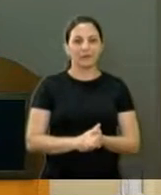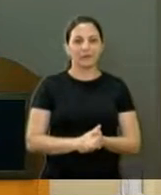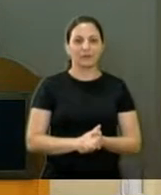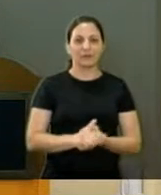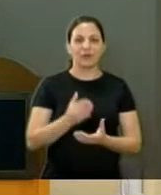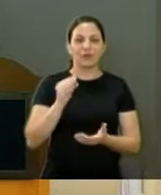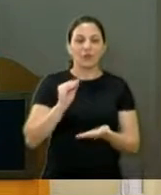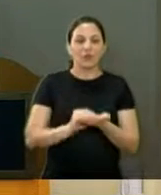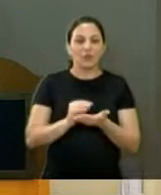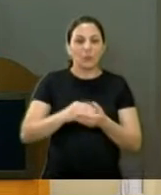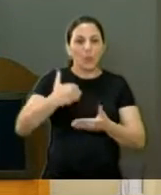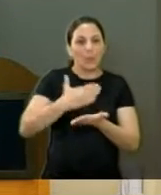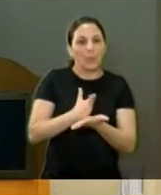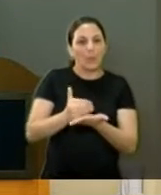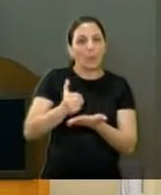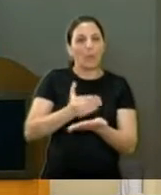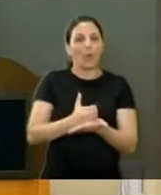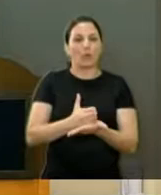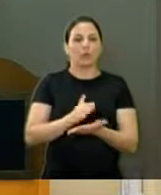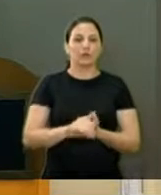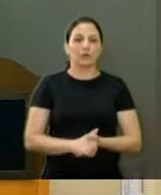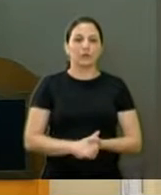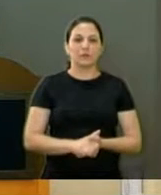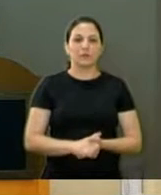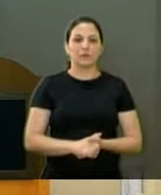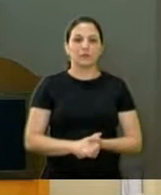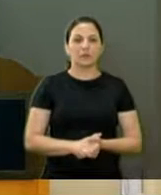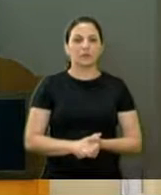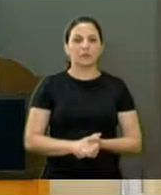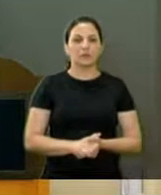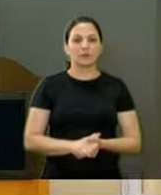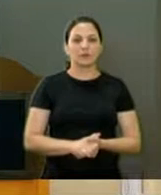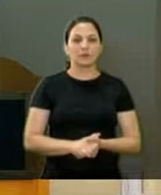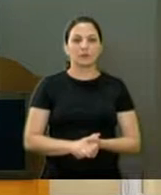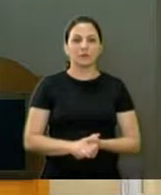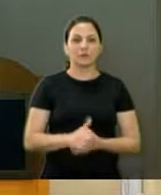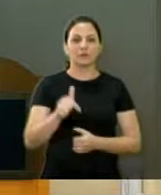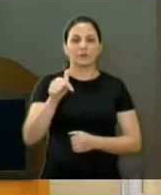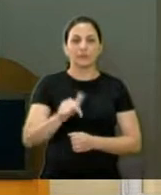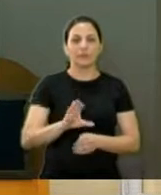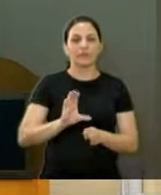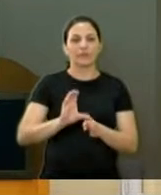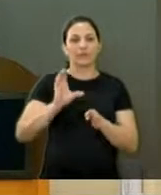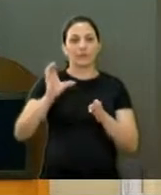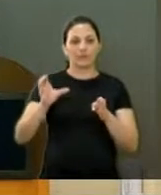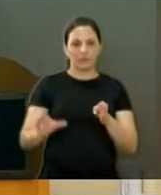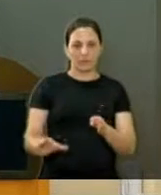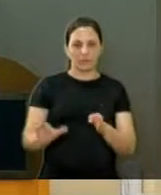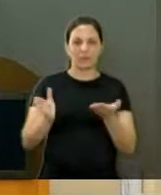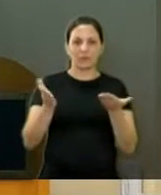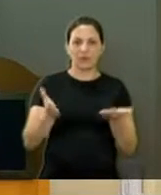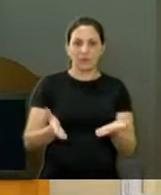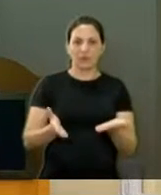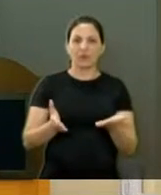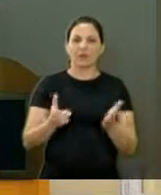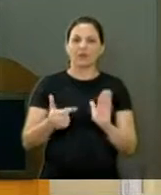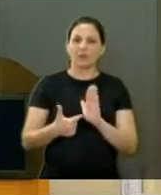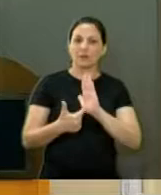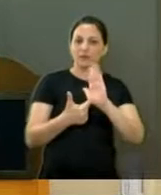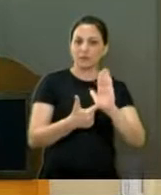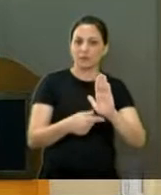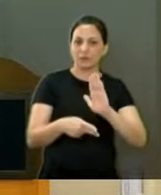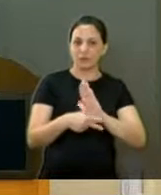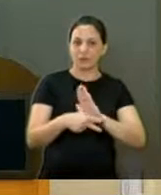boleto e lá onde nós tratamos aqui na câmera medicação aqui na